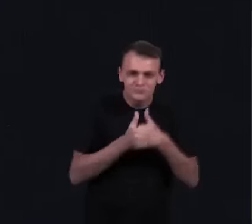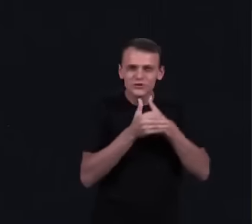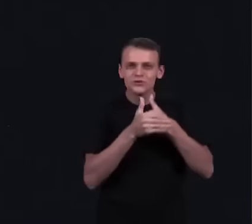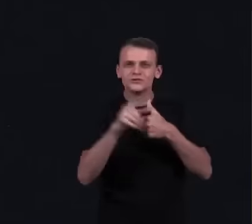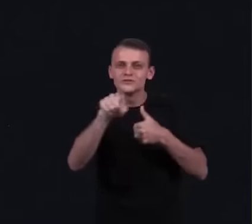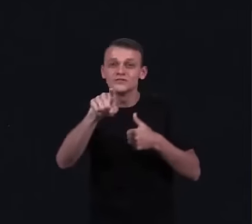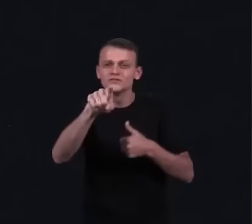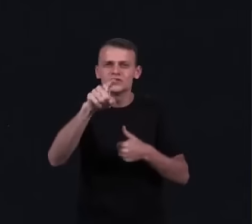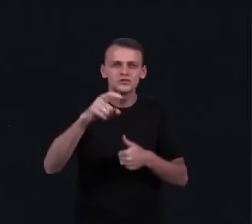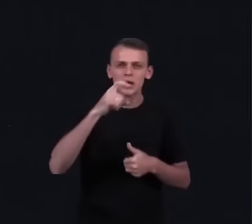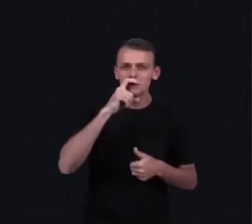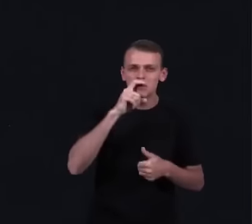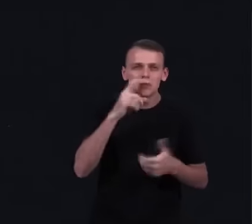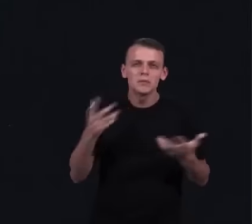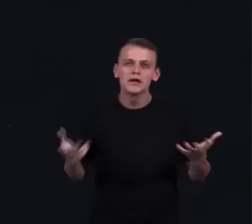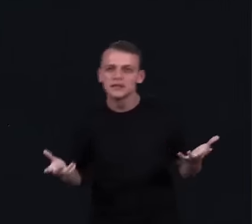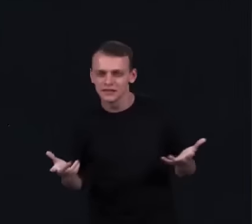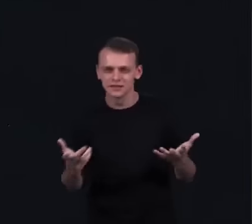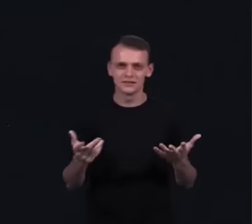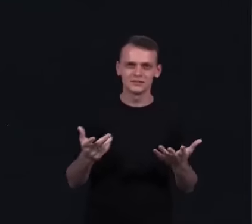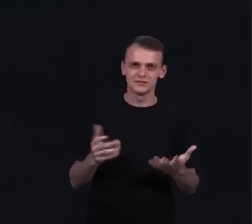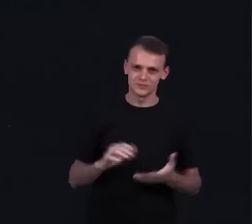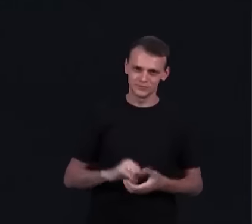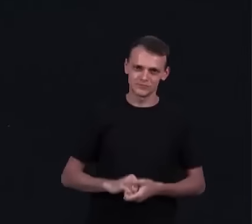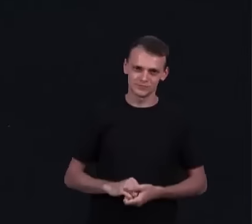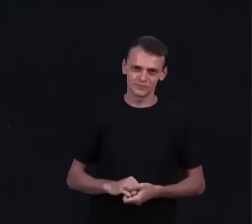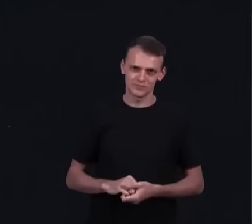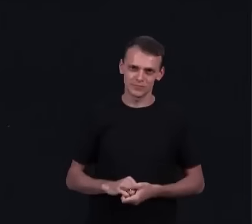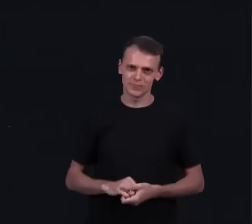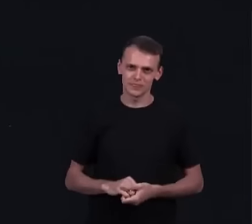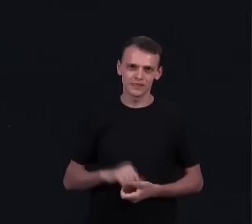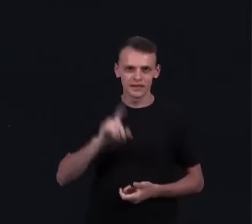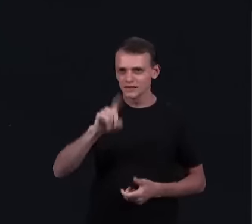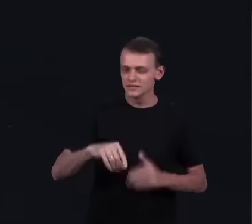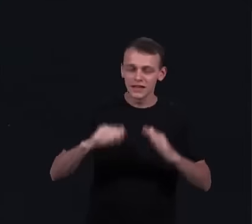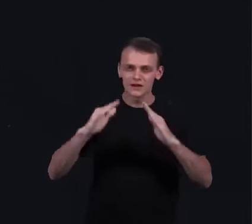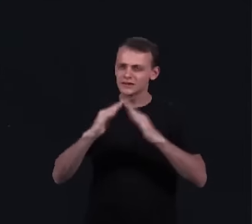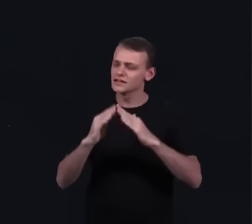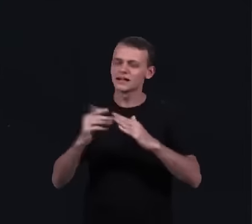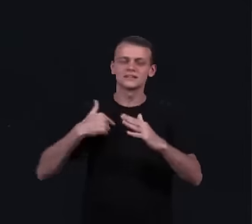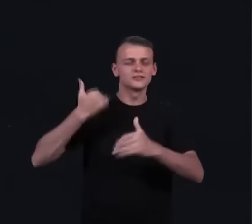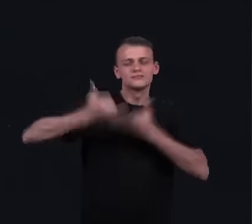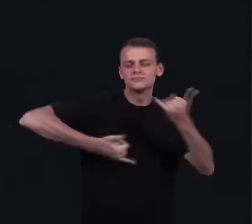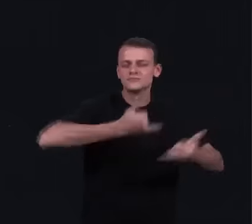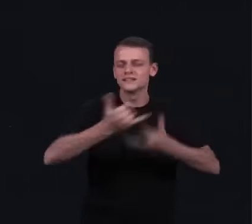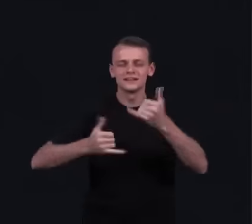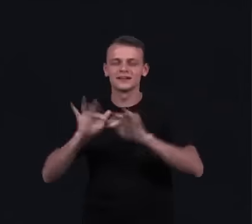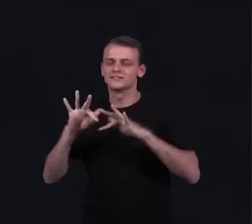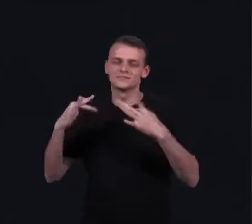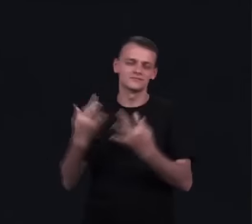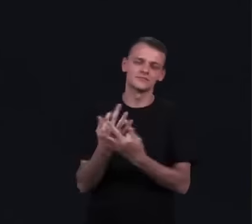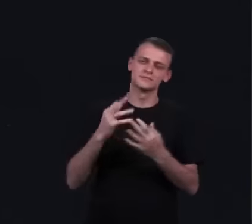você era um bebê. Eu fazia isso com a Chara, com a Carlos não adiantava muito, ela não se